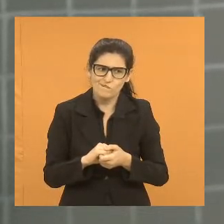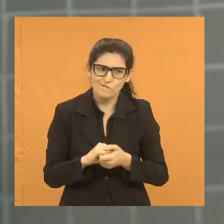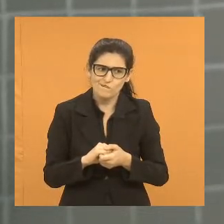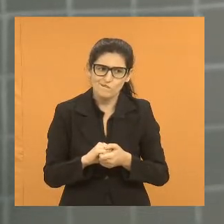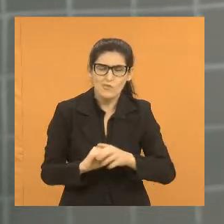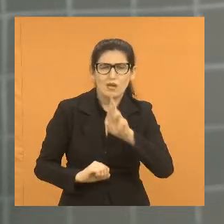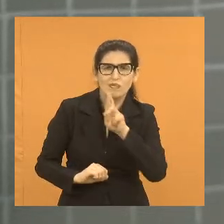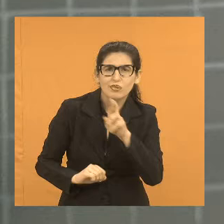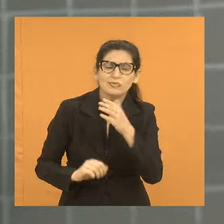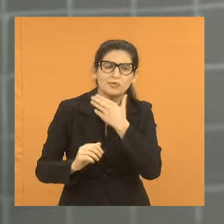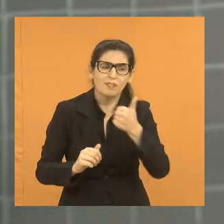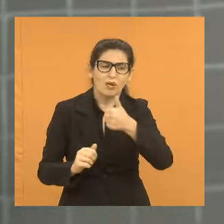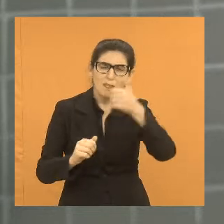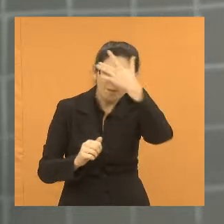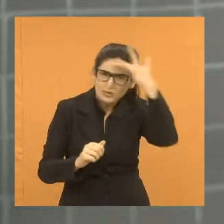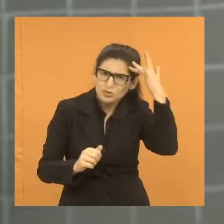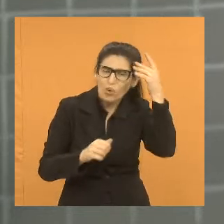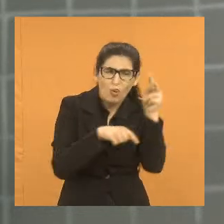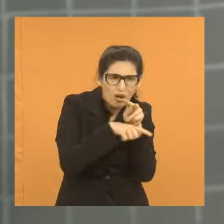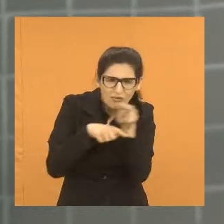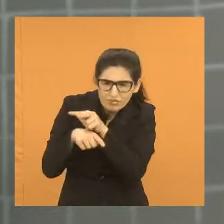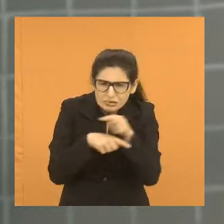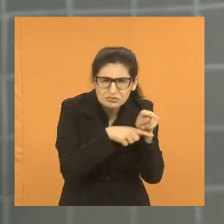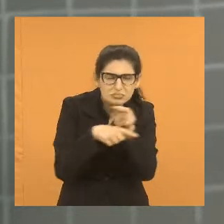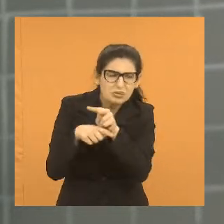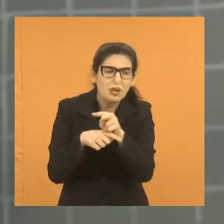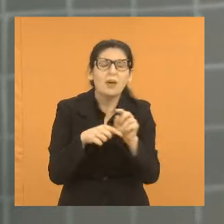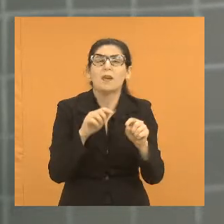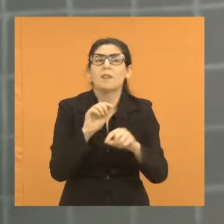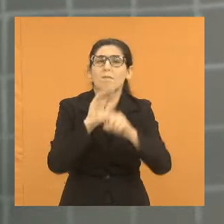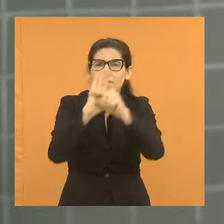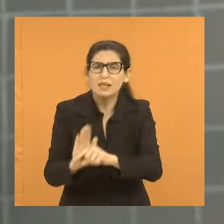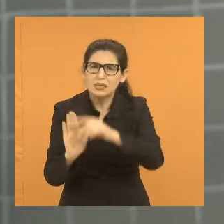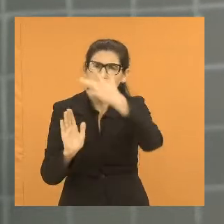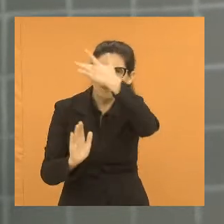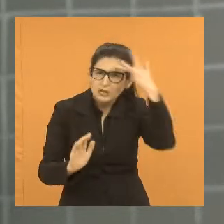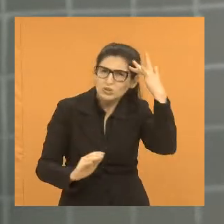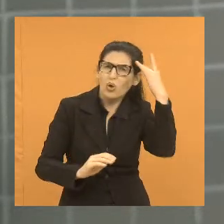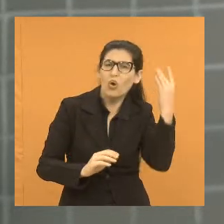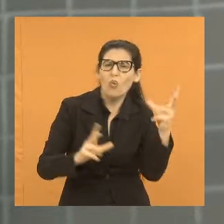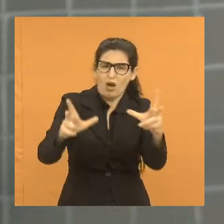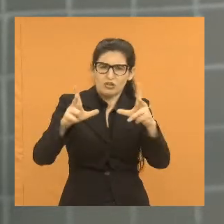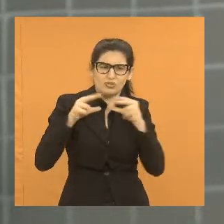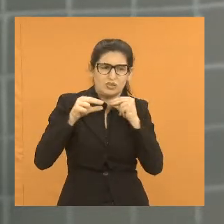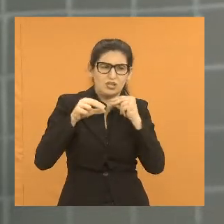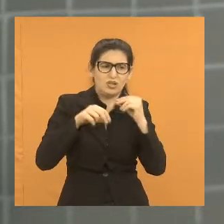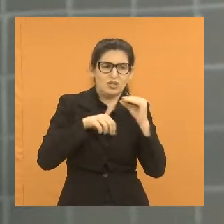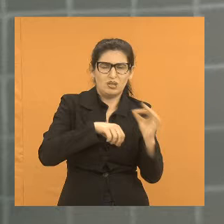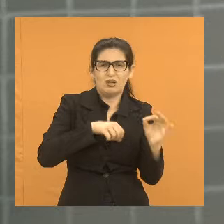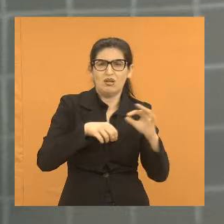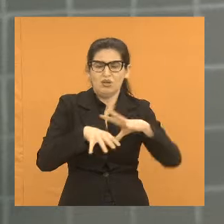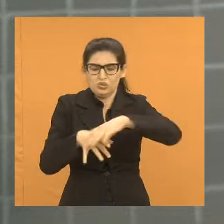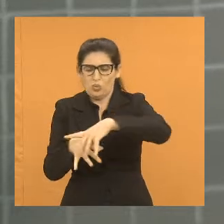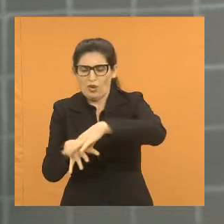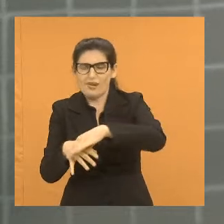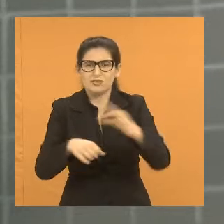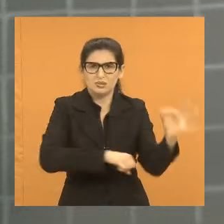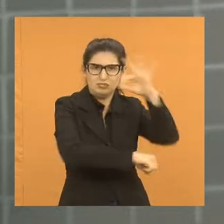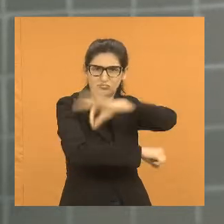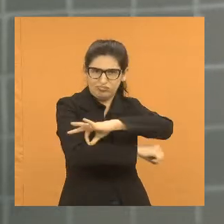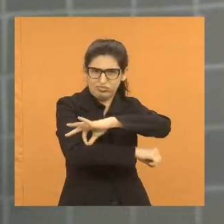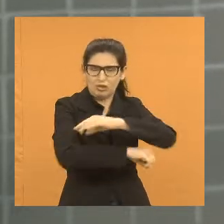maior número de vistorias, menor número de ocorrências e outras consequências. Então, esses números